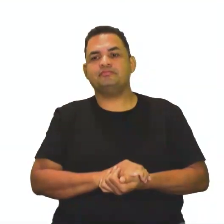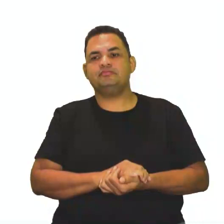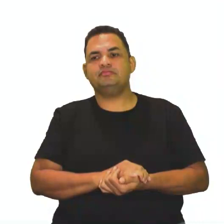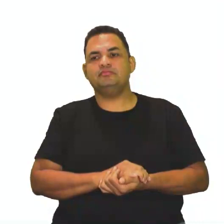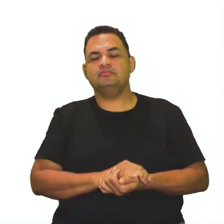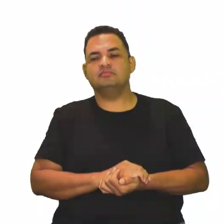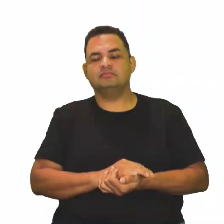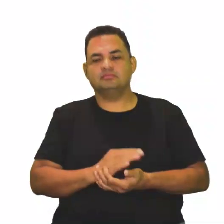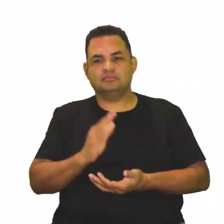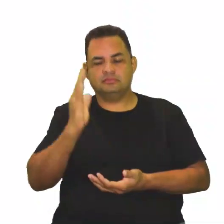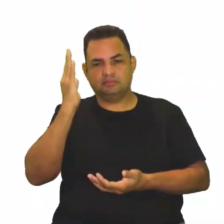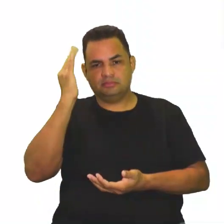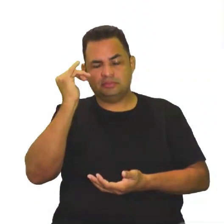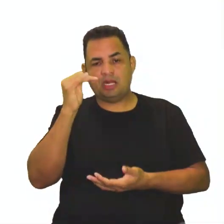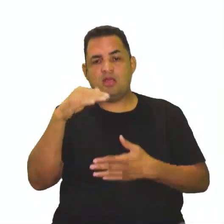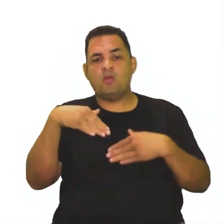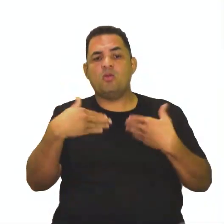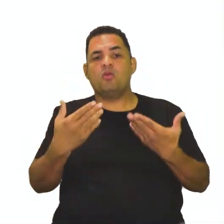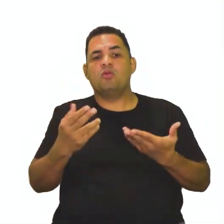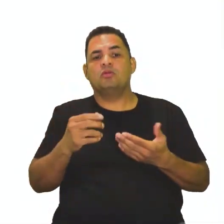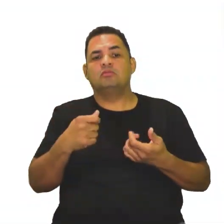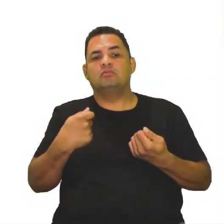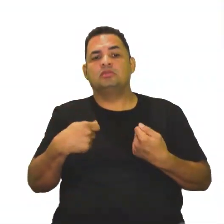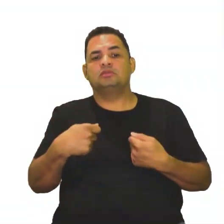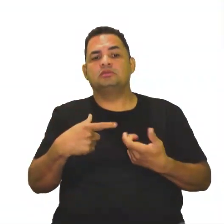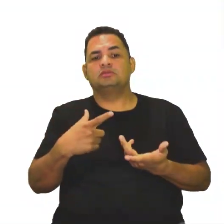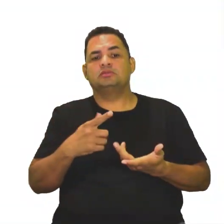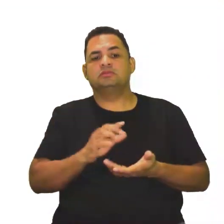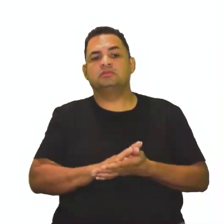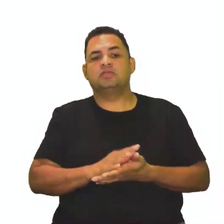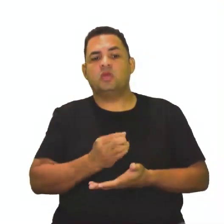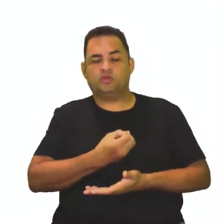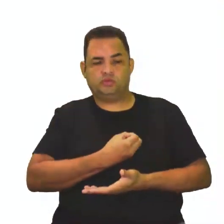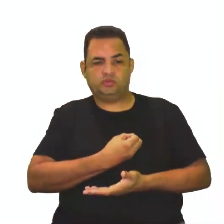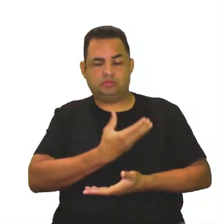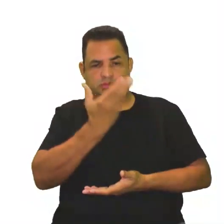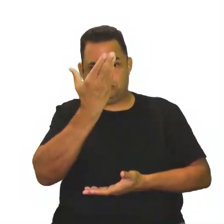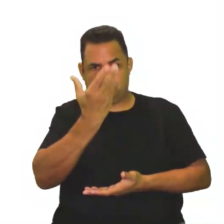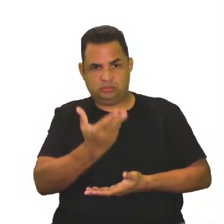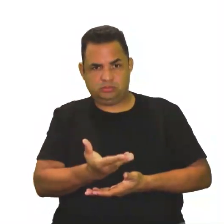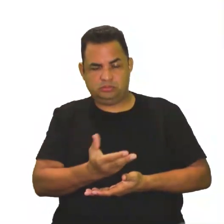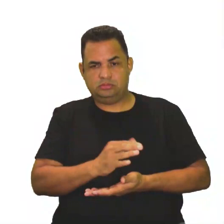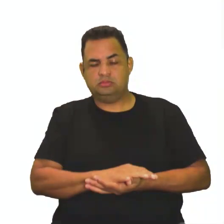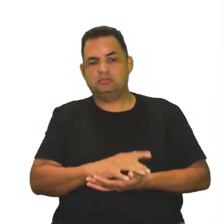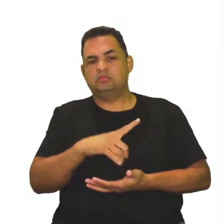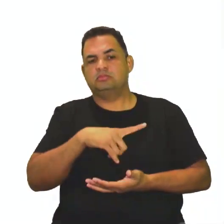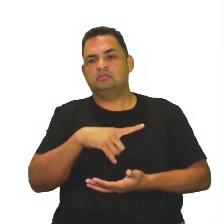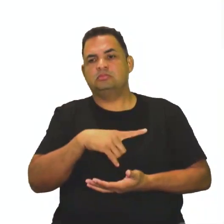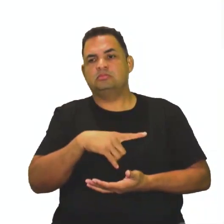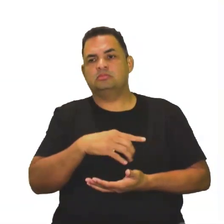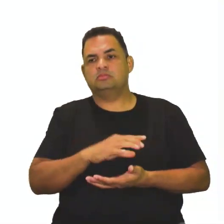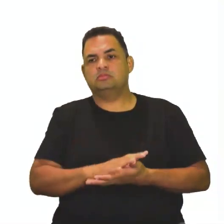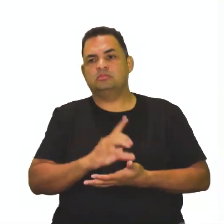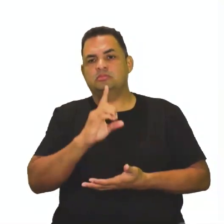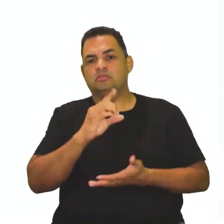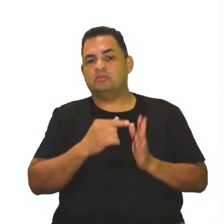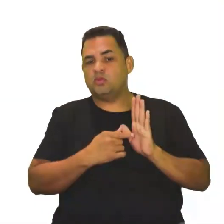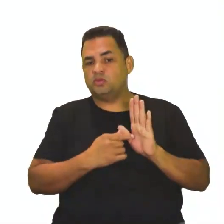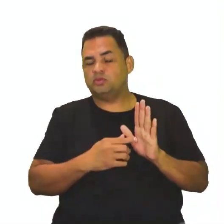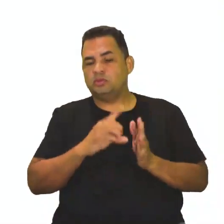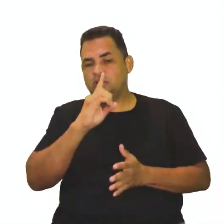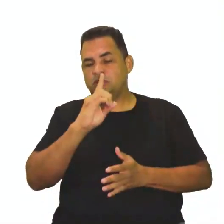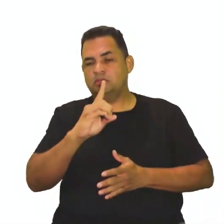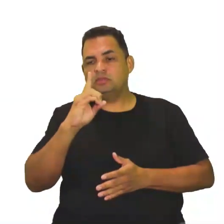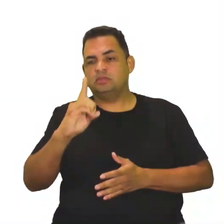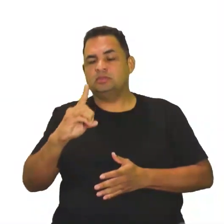Para saber que nós vamos usar, nós temos que ver os dados, né? Então, nesse caso aí, ele deu a DDP, que